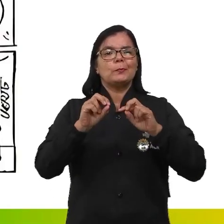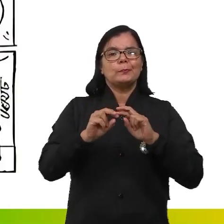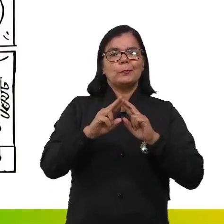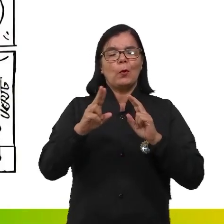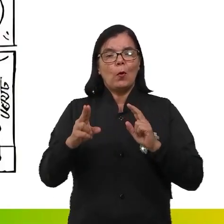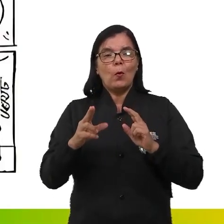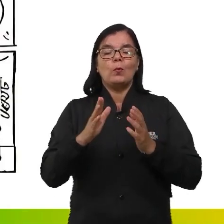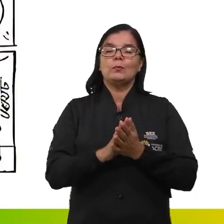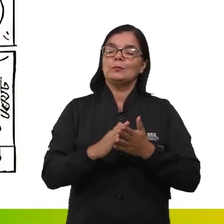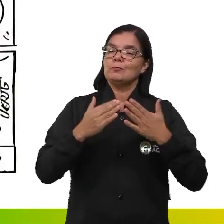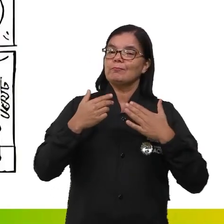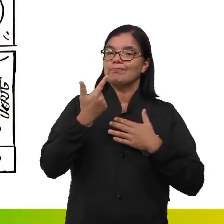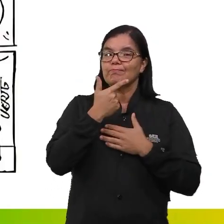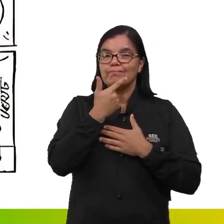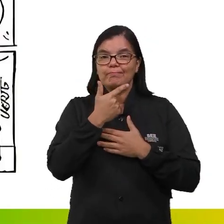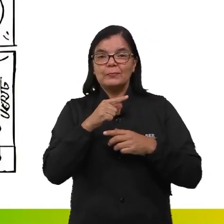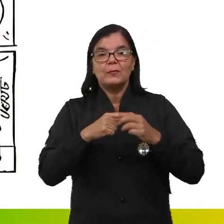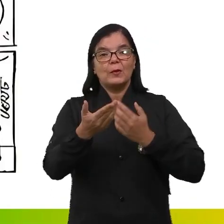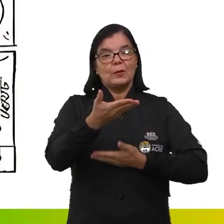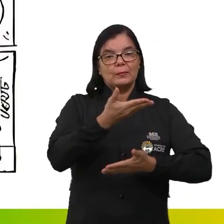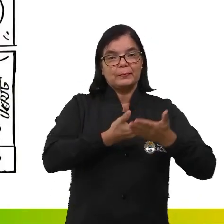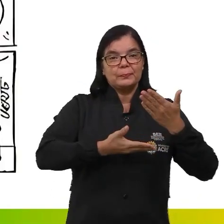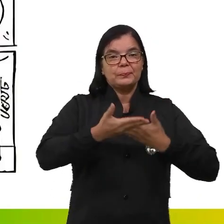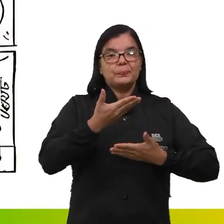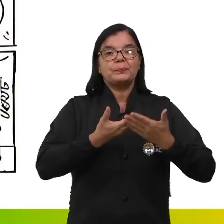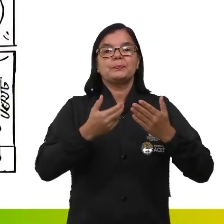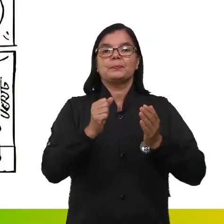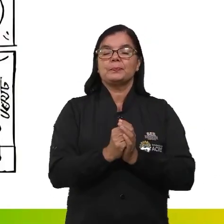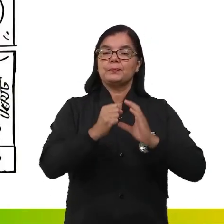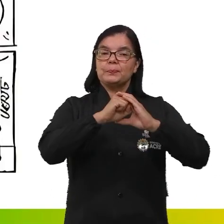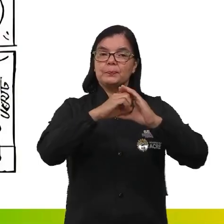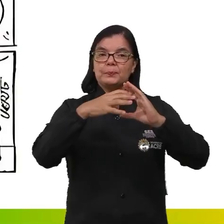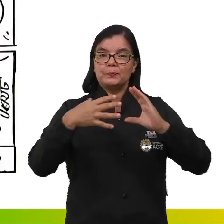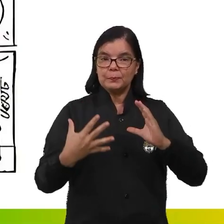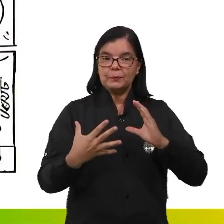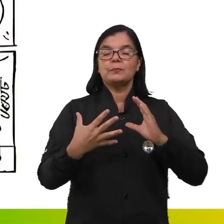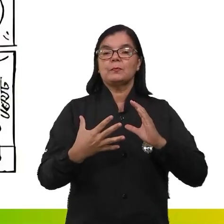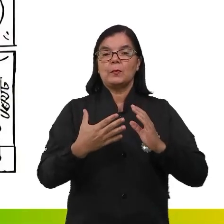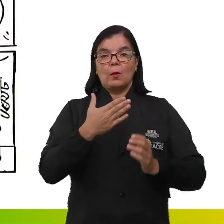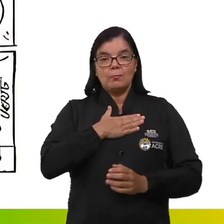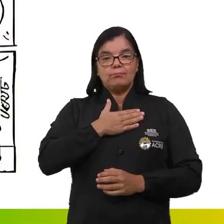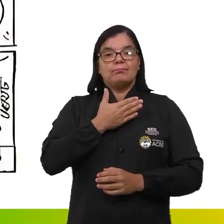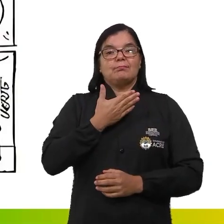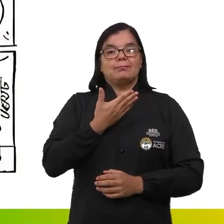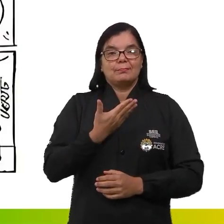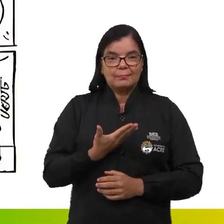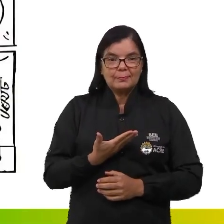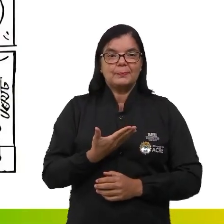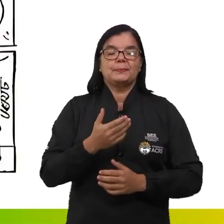potencialmente humorísticas compartilham da característica